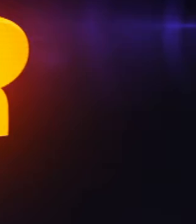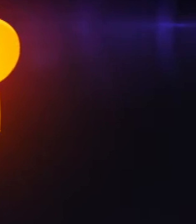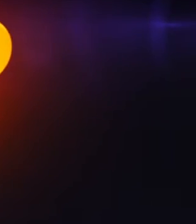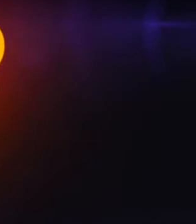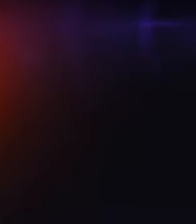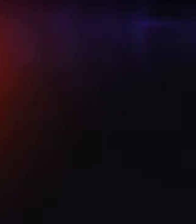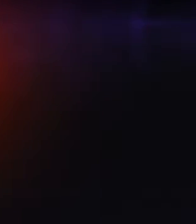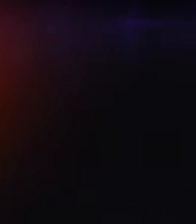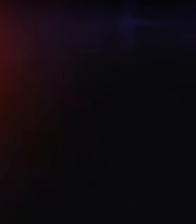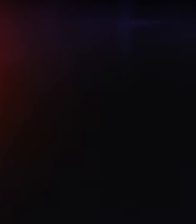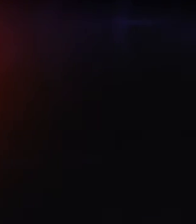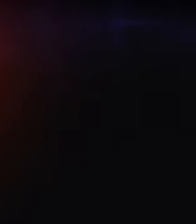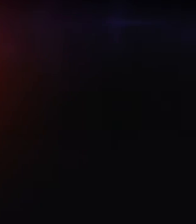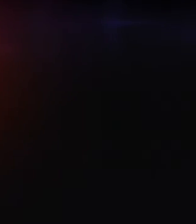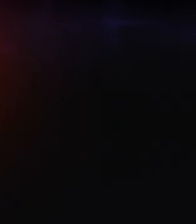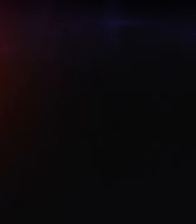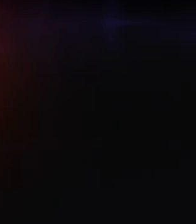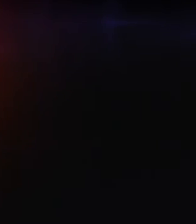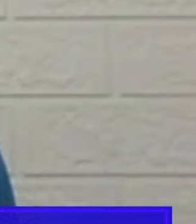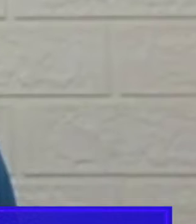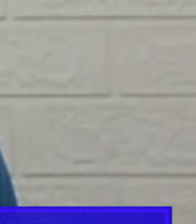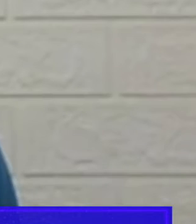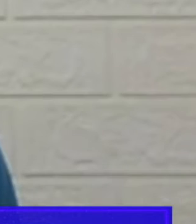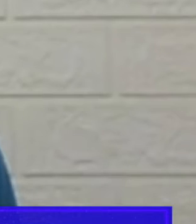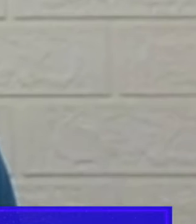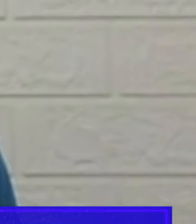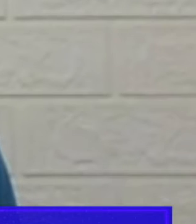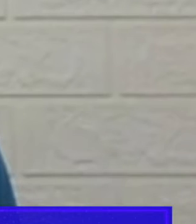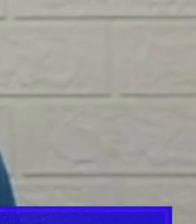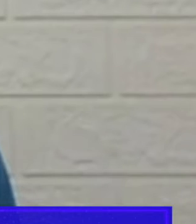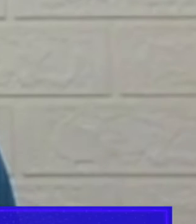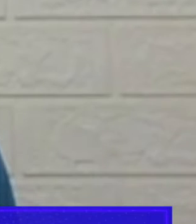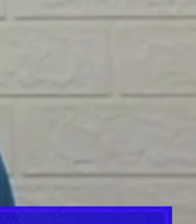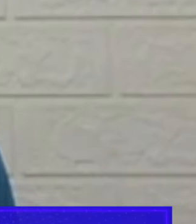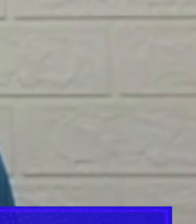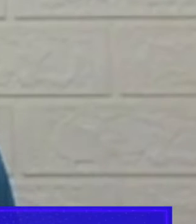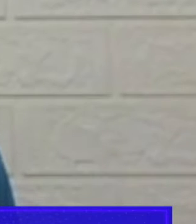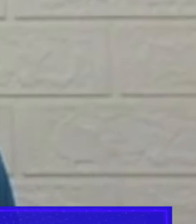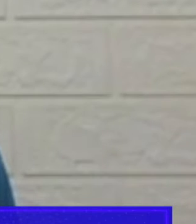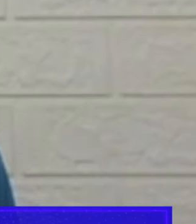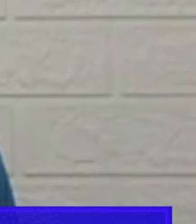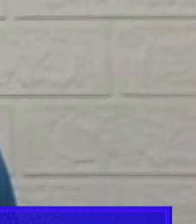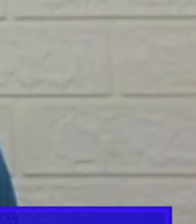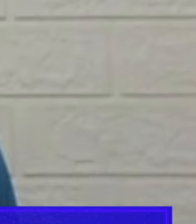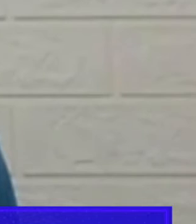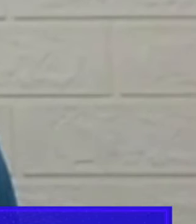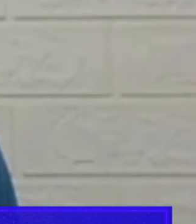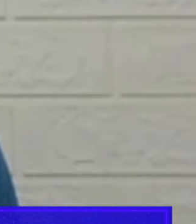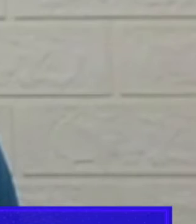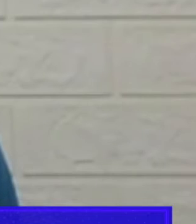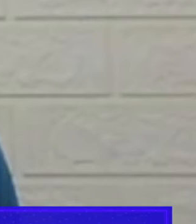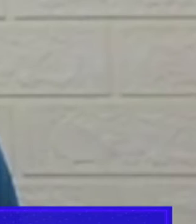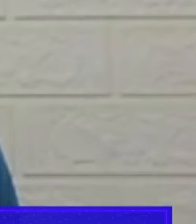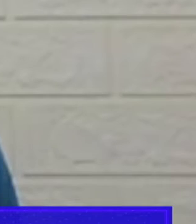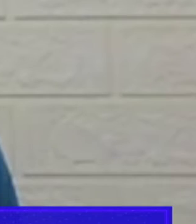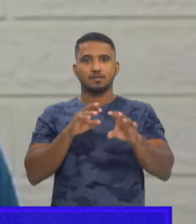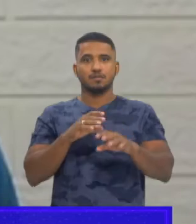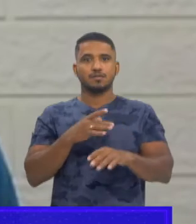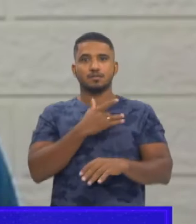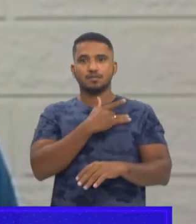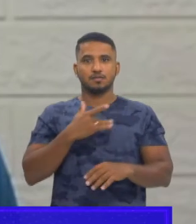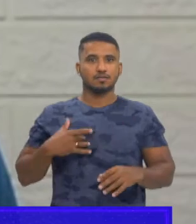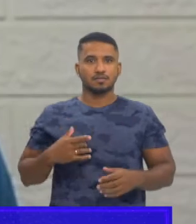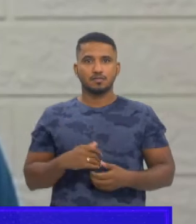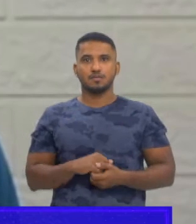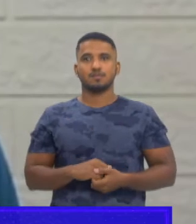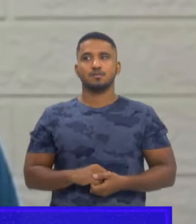Ver, ouvir, sentir. O Estatuto da Pessoa com Deficiência é a Lei Brasileira